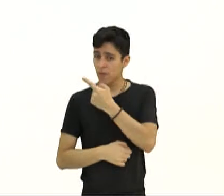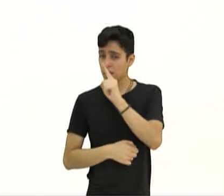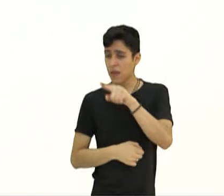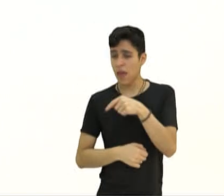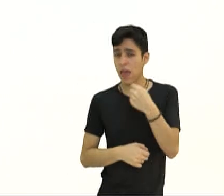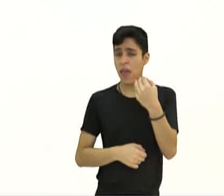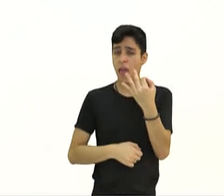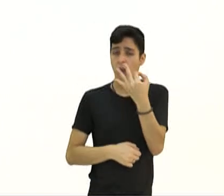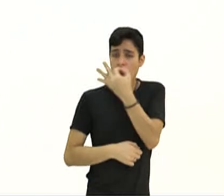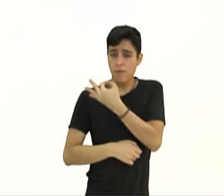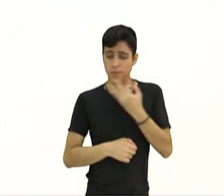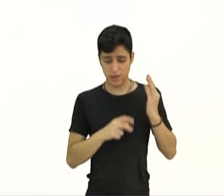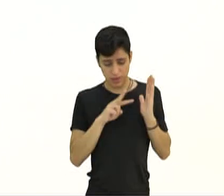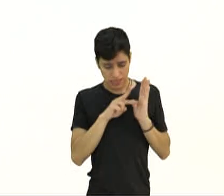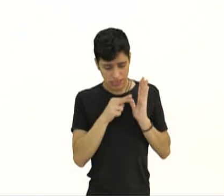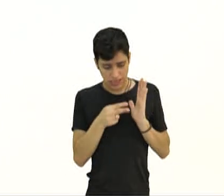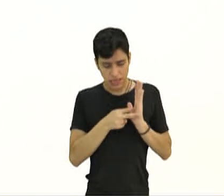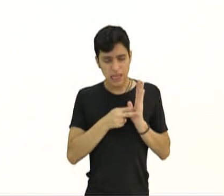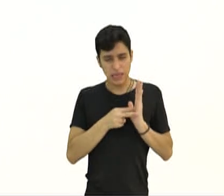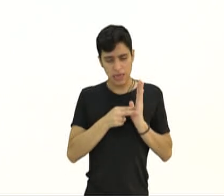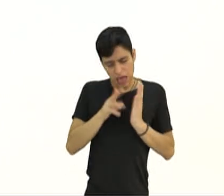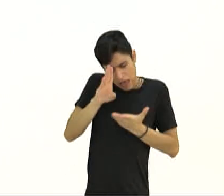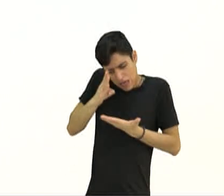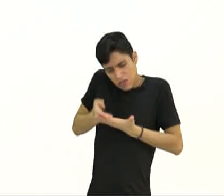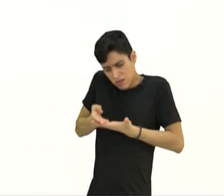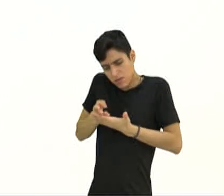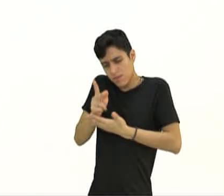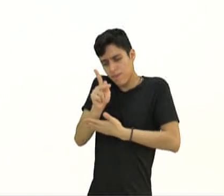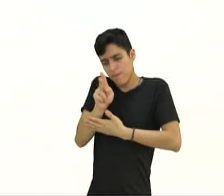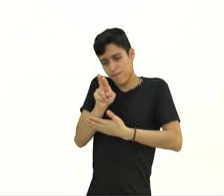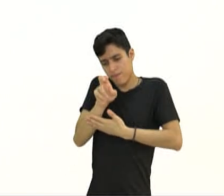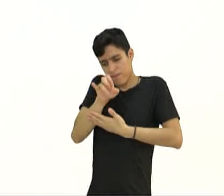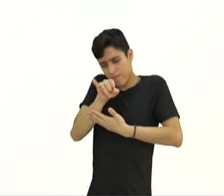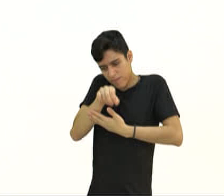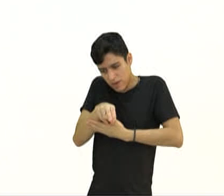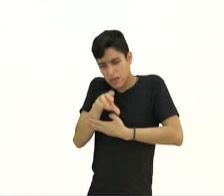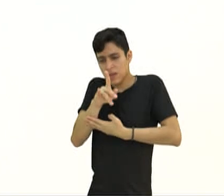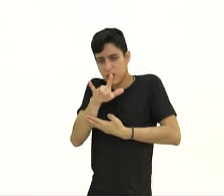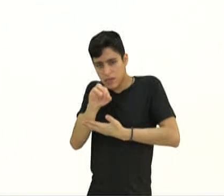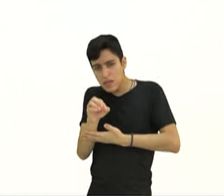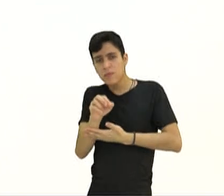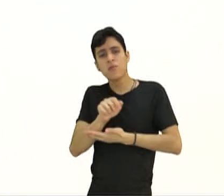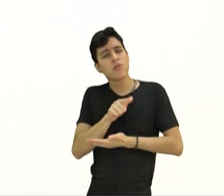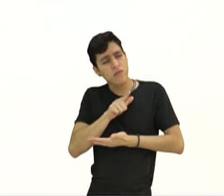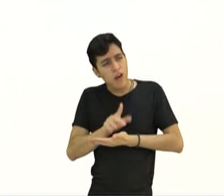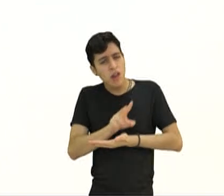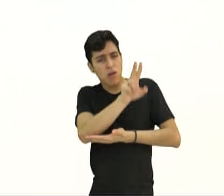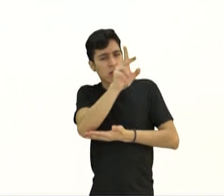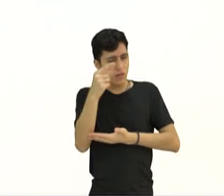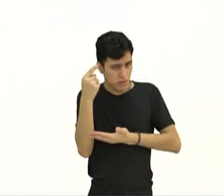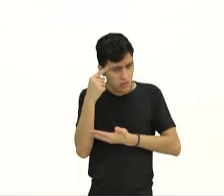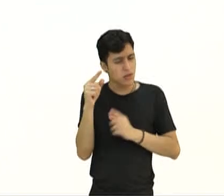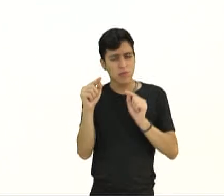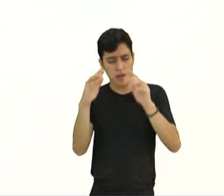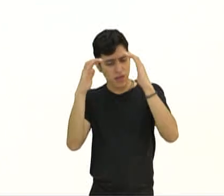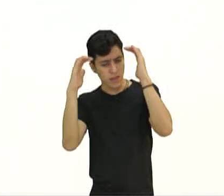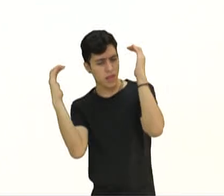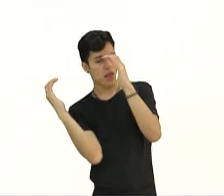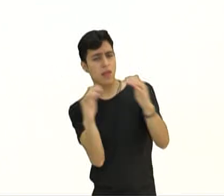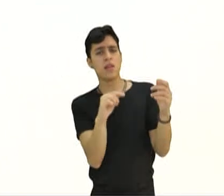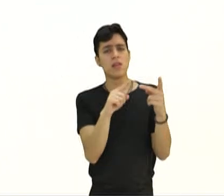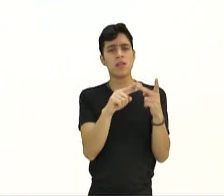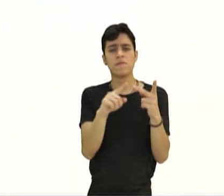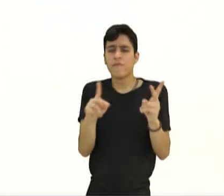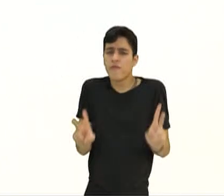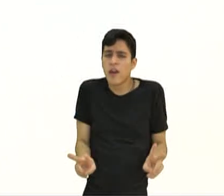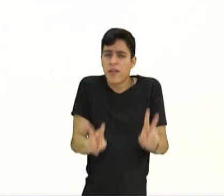são de princípio, de valoração, em que a questão de ser um monumento, que deve ser preservado, respeitado por todos.